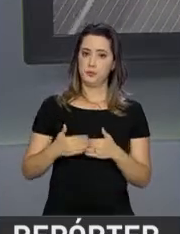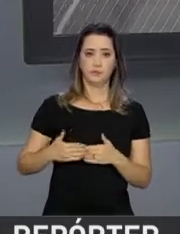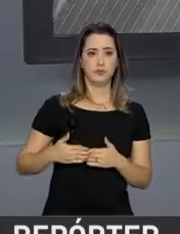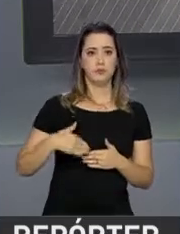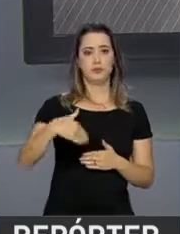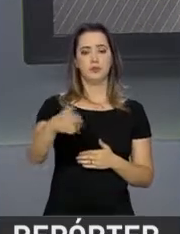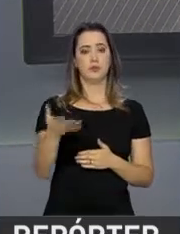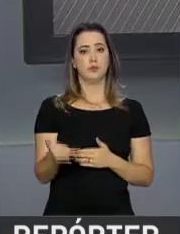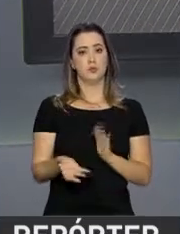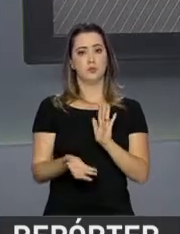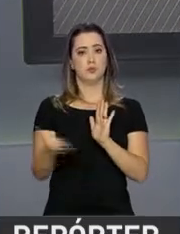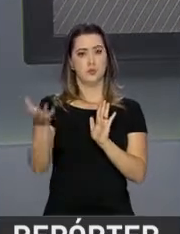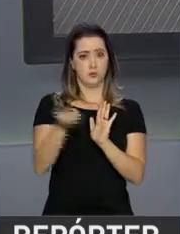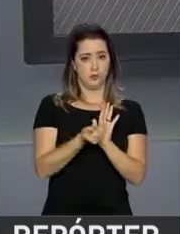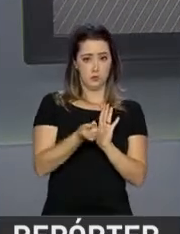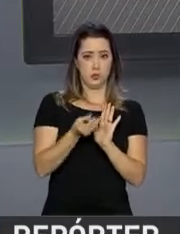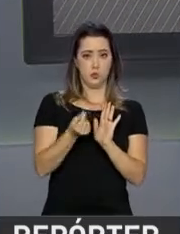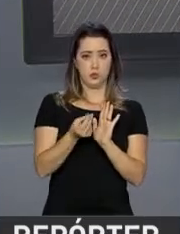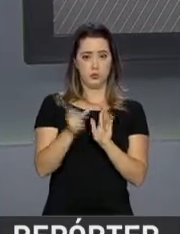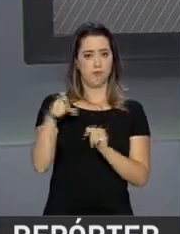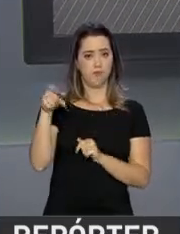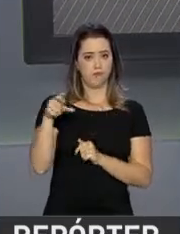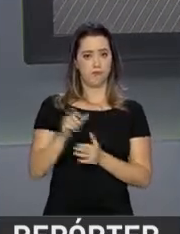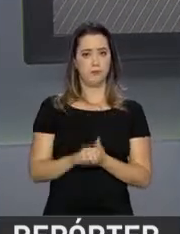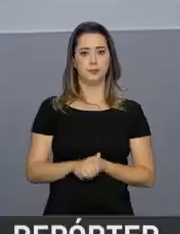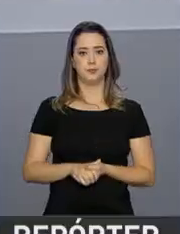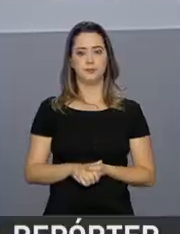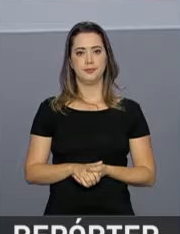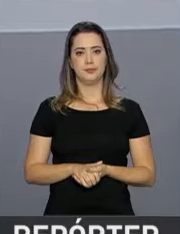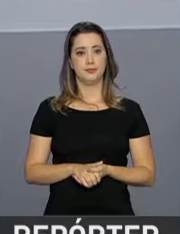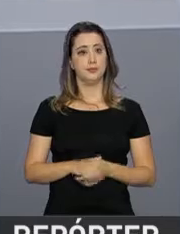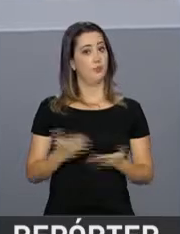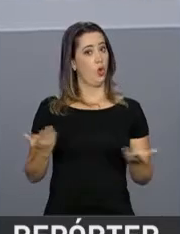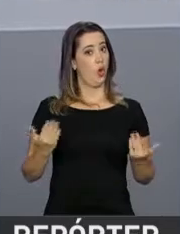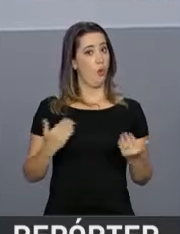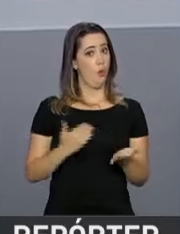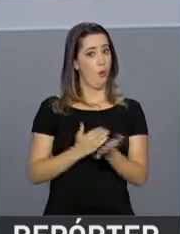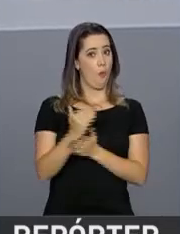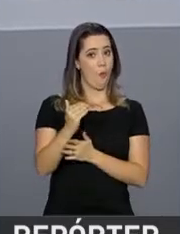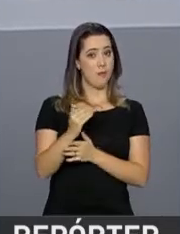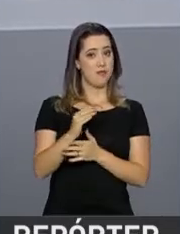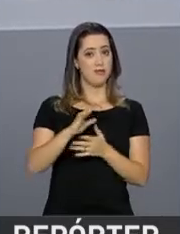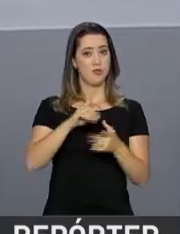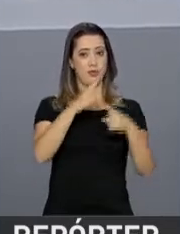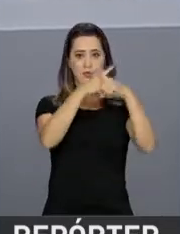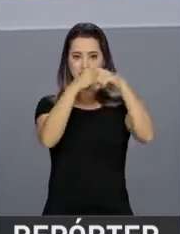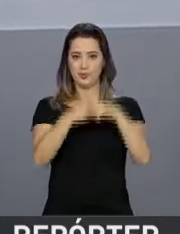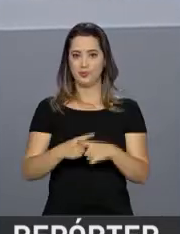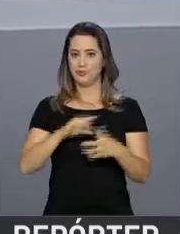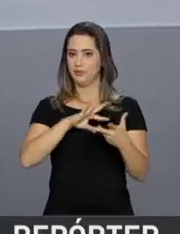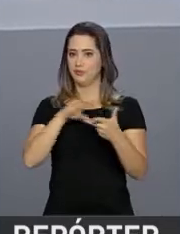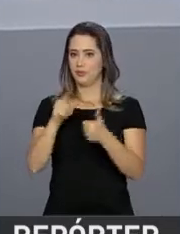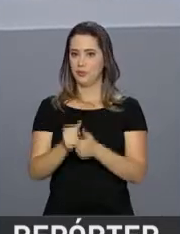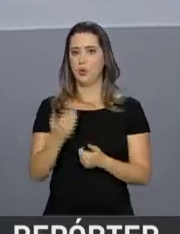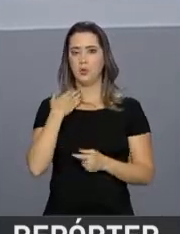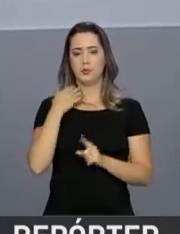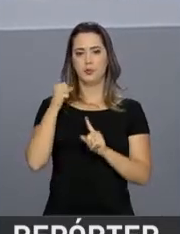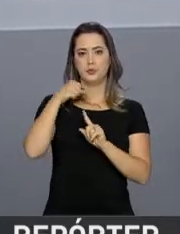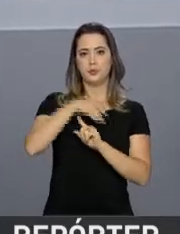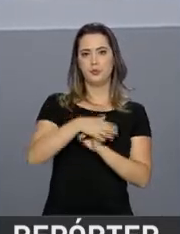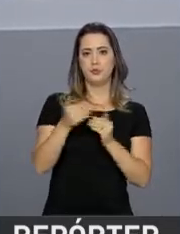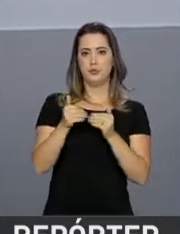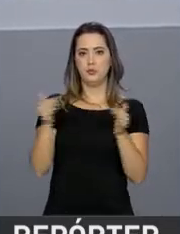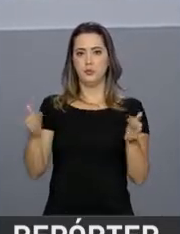necessária para continuar recebendo o benefício e já no clima da copa do mundo banco central inaugurou em